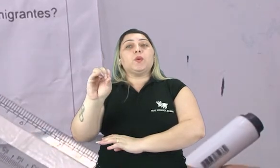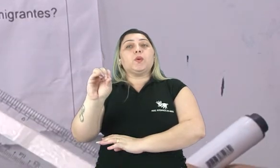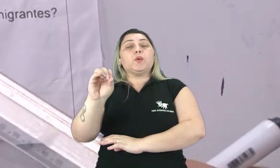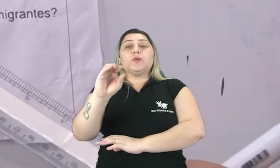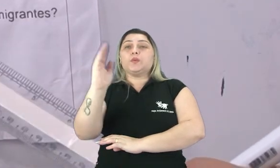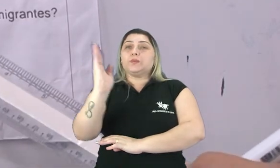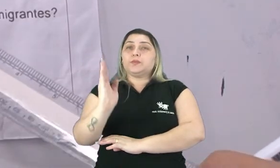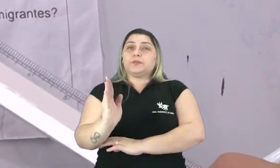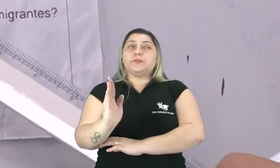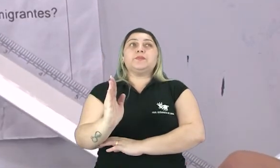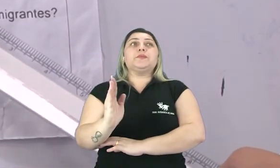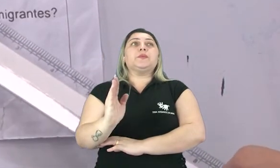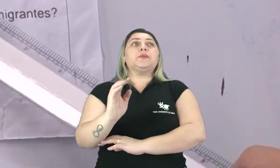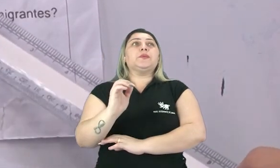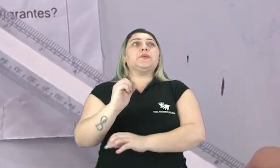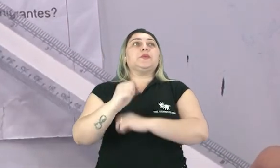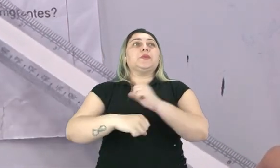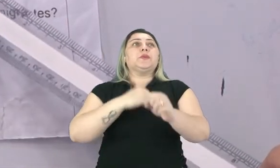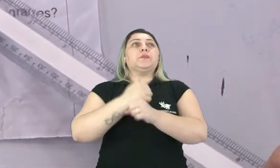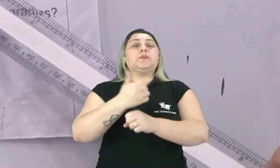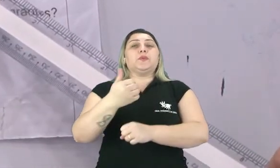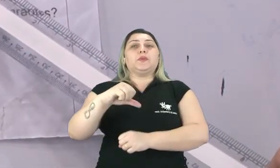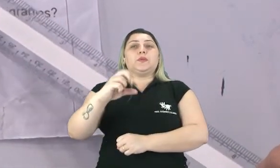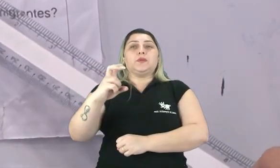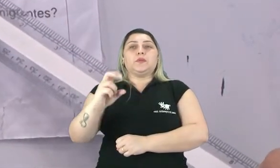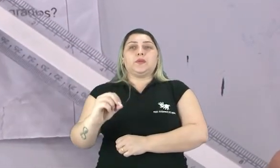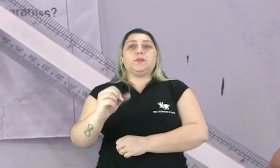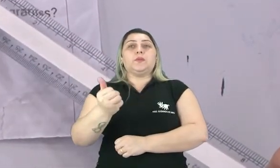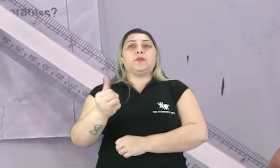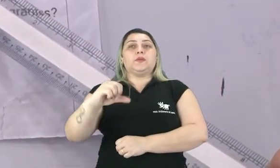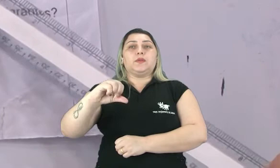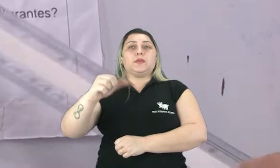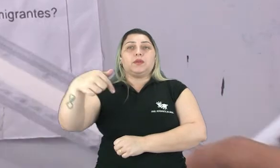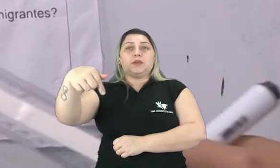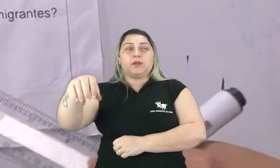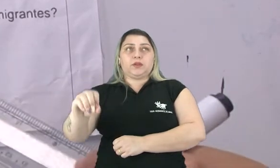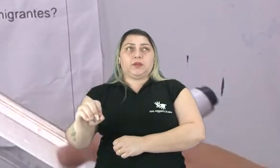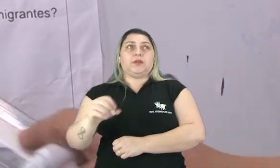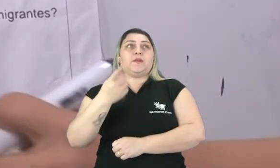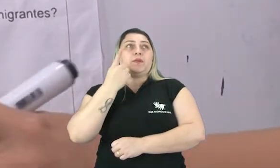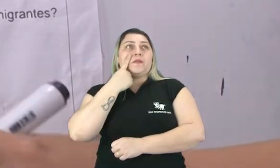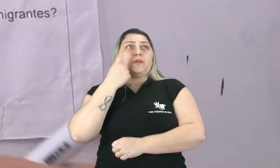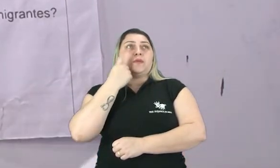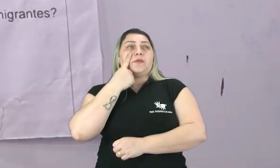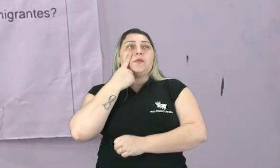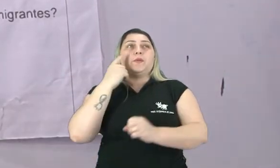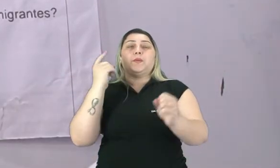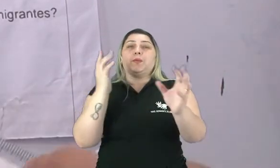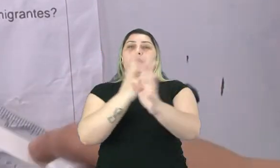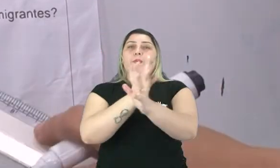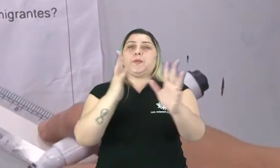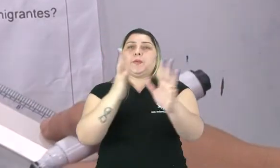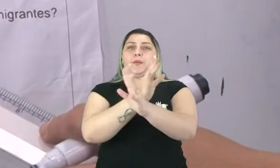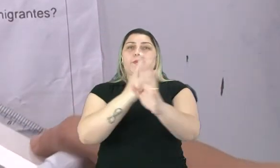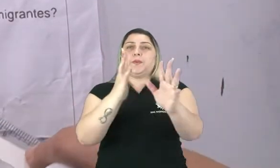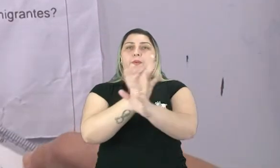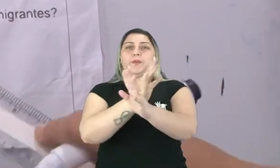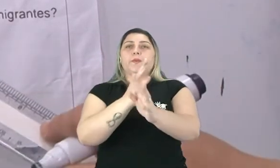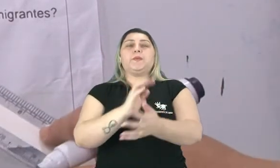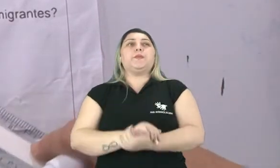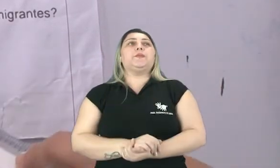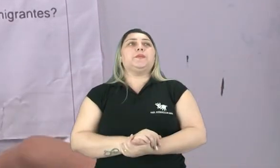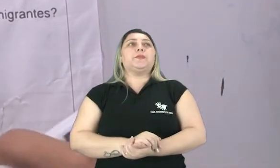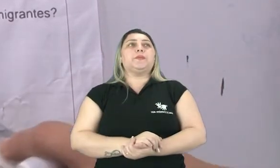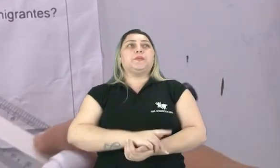no Brasil nos anos de 1950 a 1970. Vamos ver aqui, ó, o fluxo, ó. Pessoas